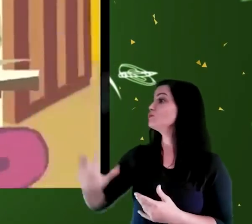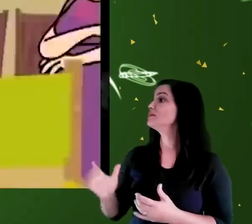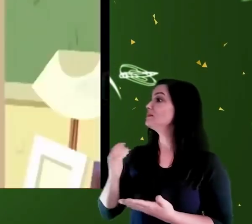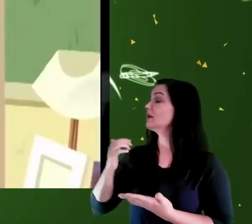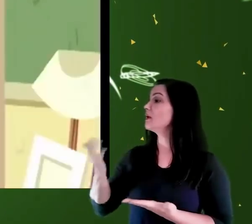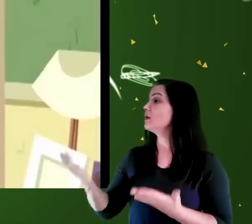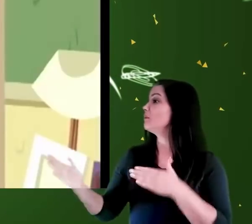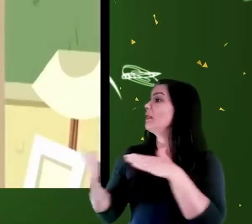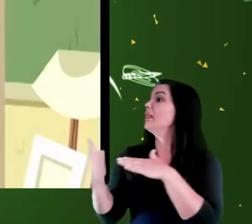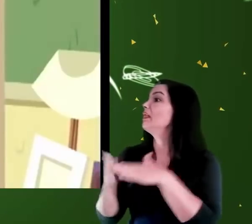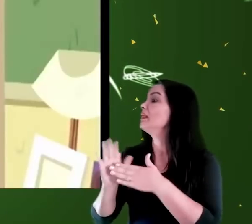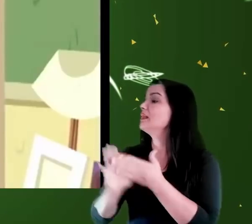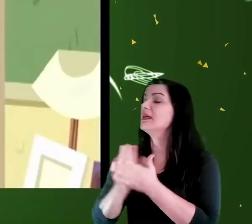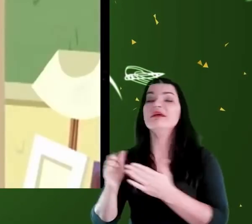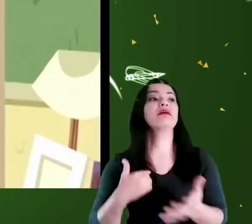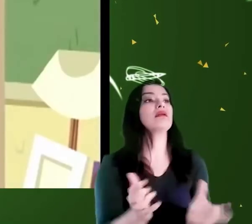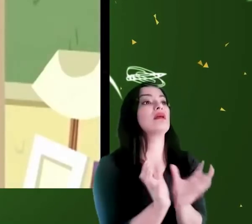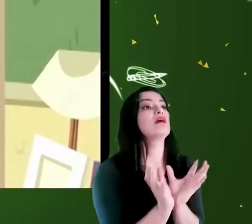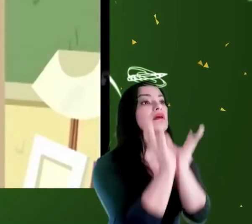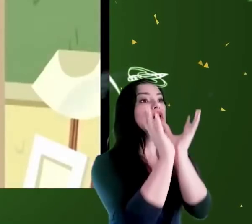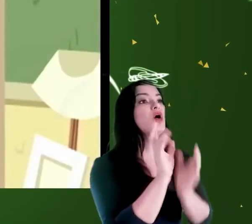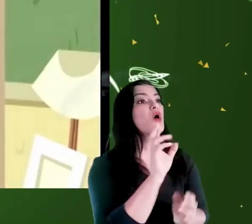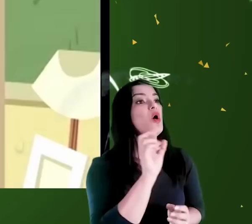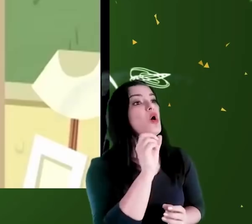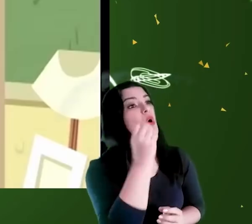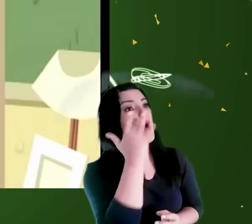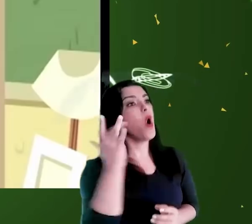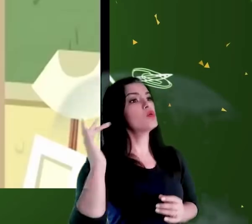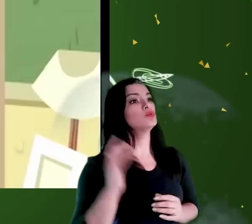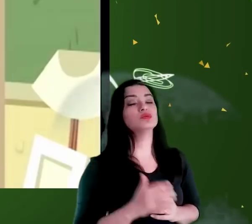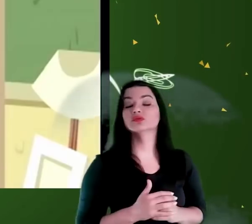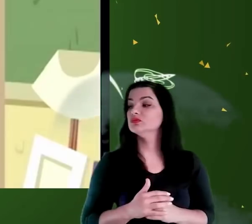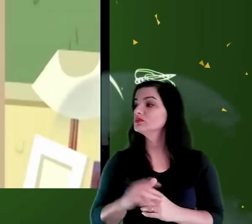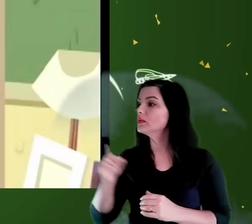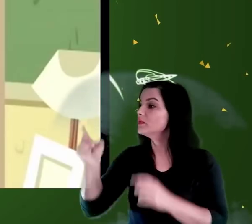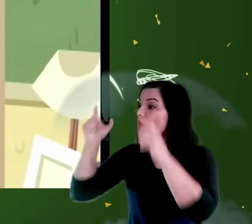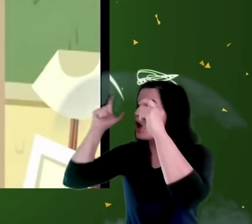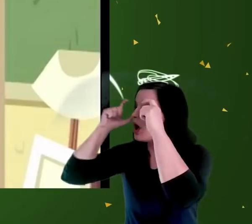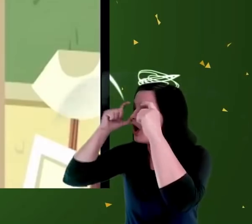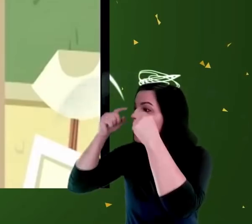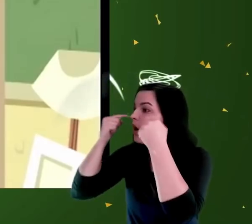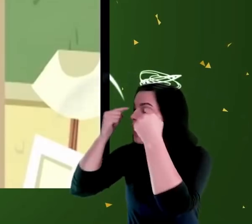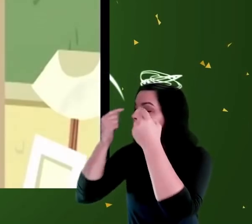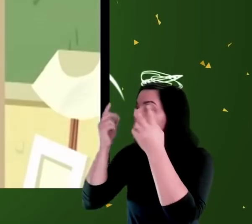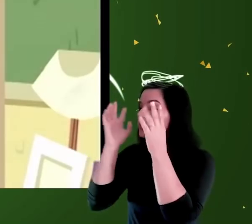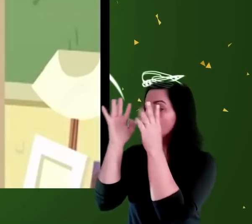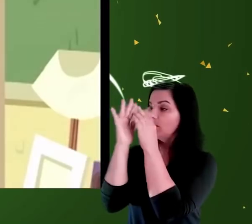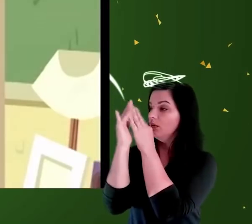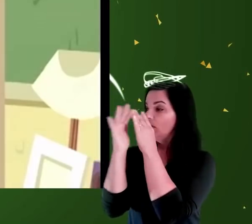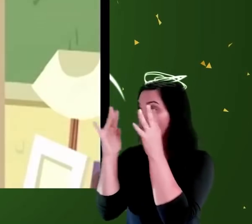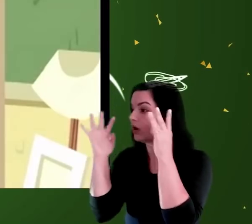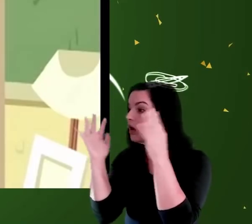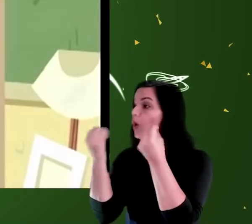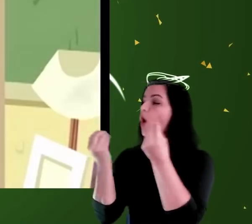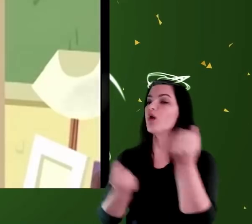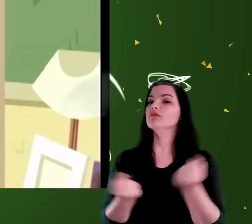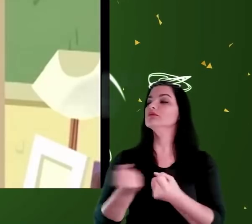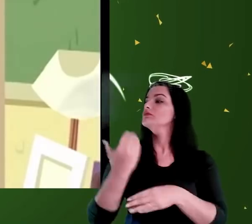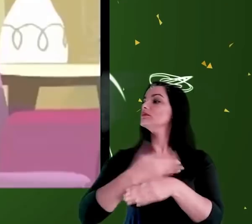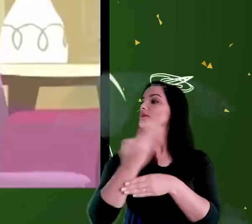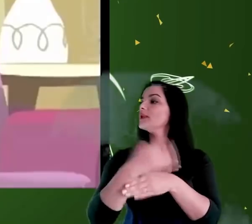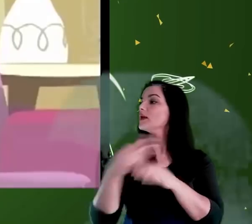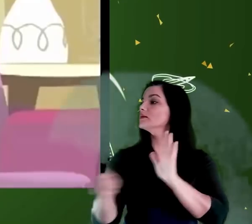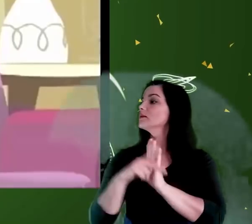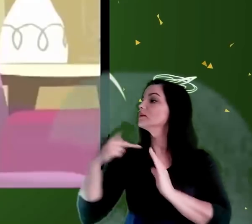taça de ouro. E a tua vista, Zé? Daqui a pouco você vai ficar zureta e não vai conseguir dirigir o seu próprio táxi. E a Vera, passou por